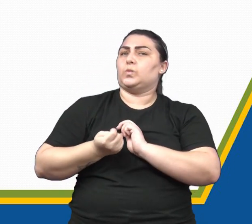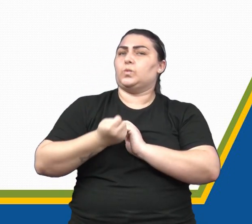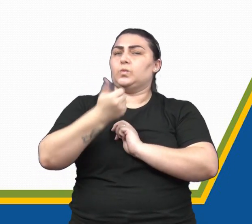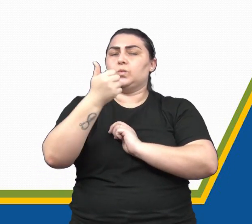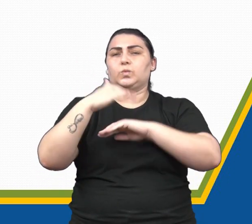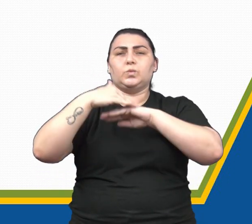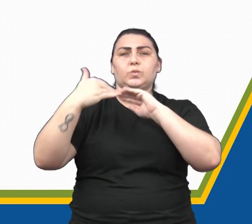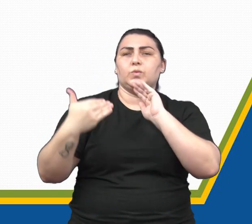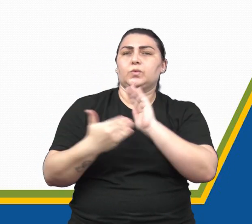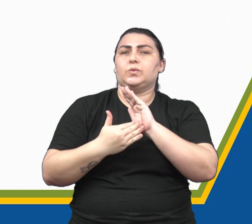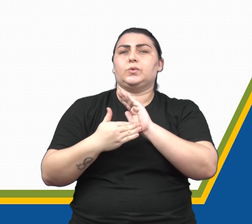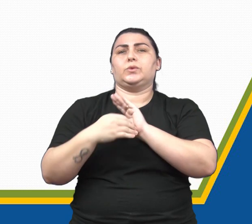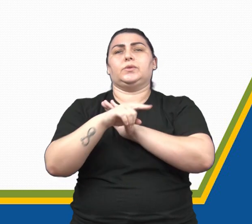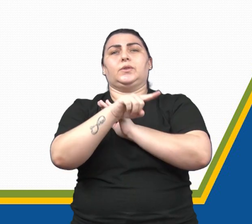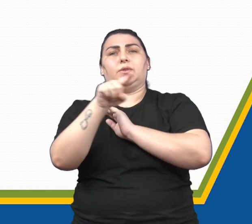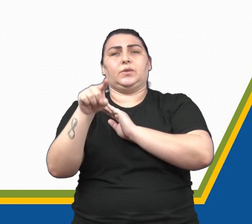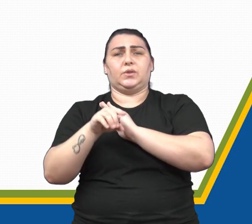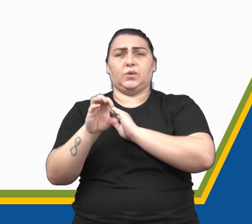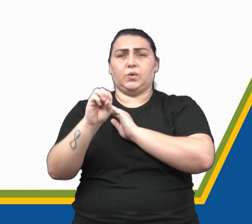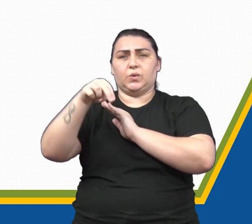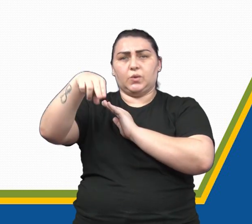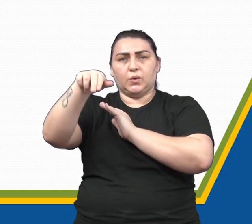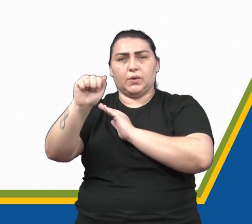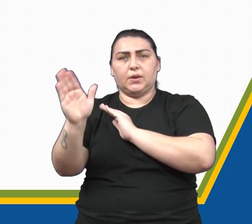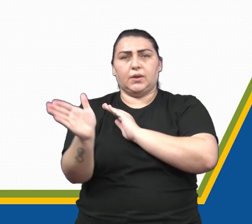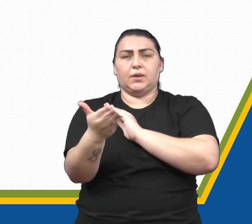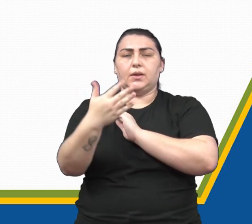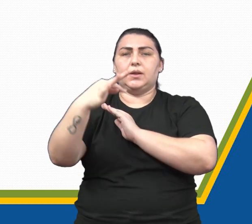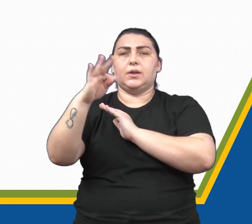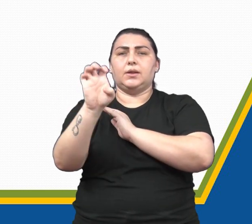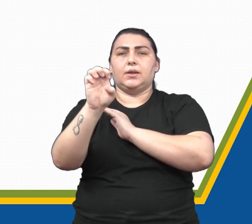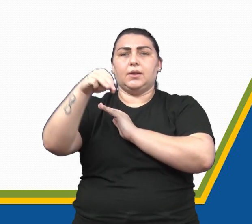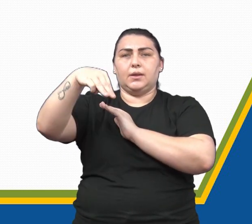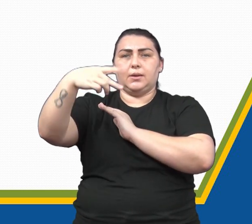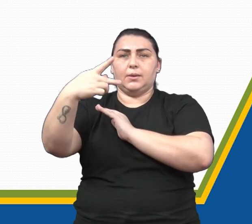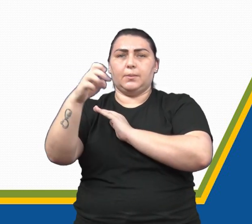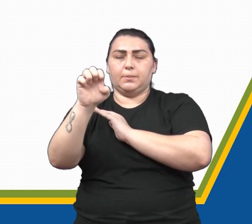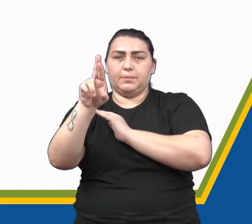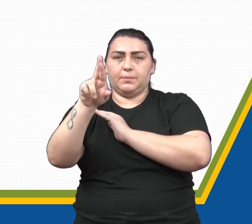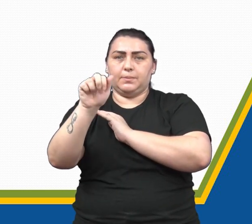na maior parte da Europa se encontra pradarias, tá? E nós